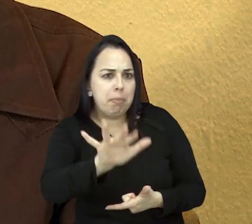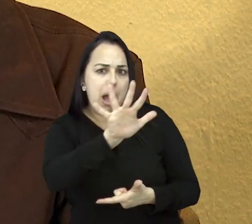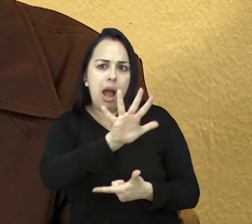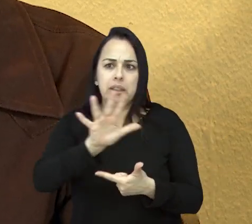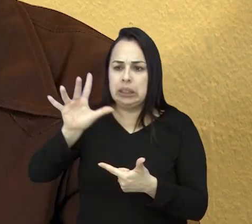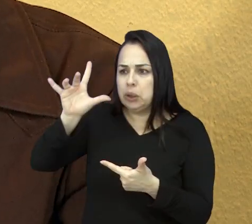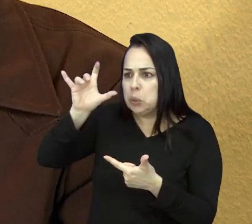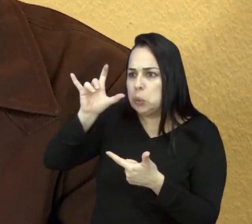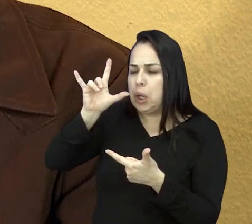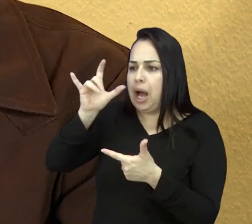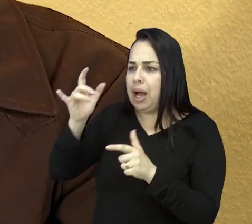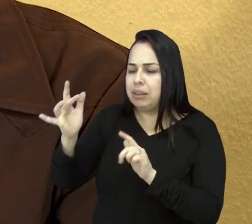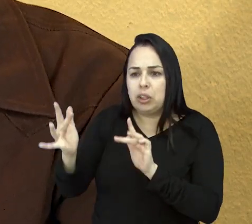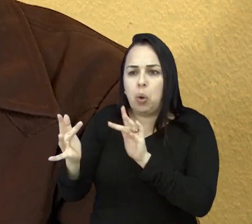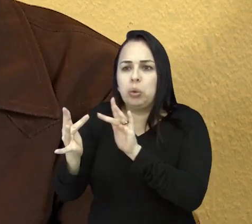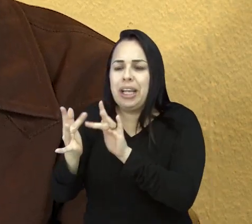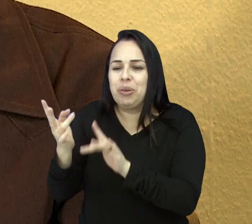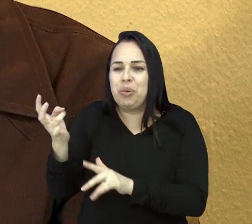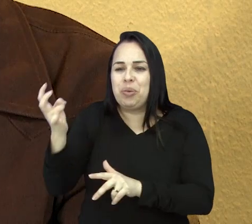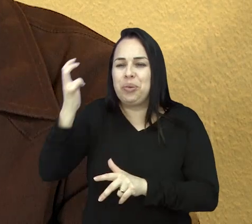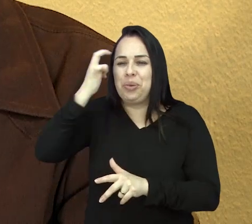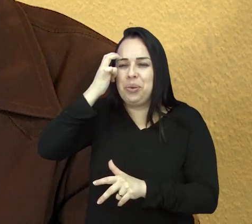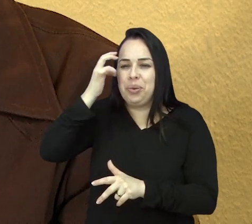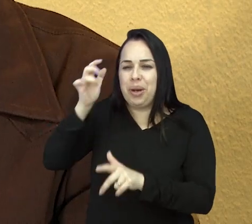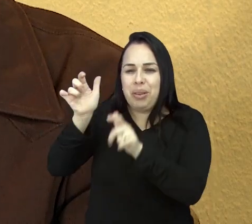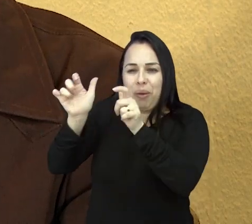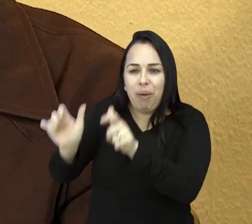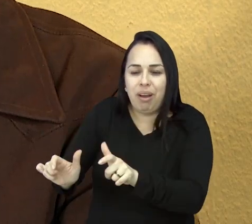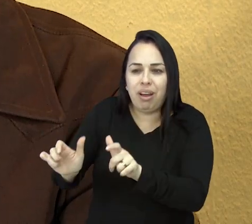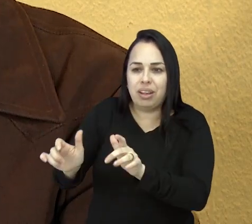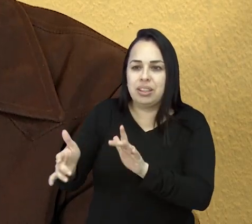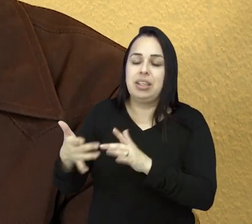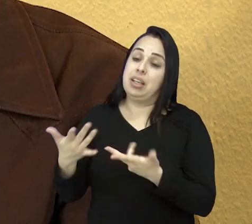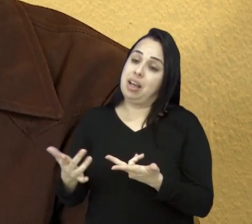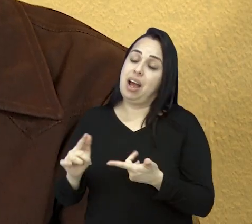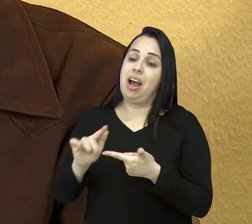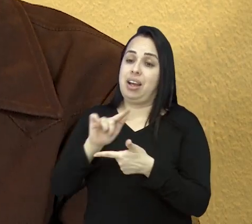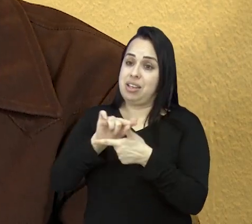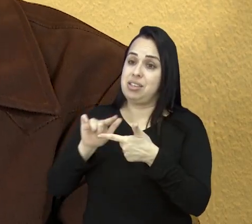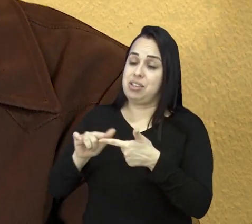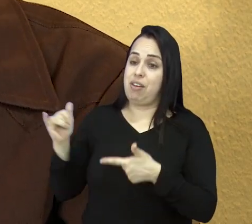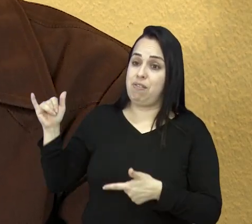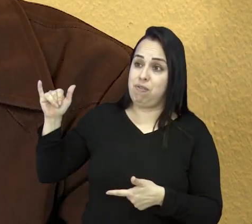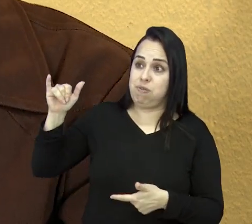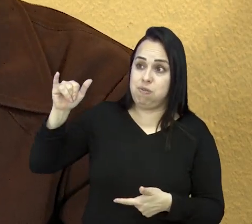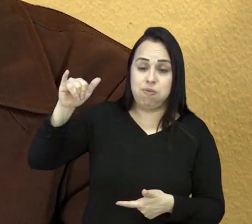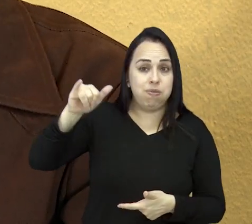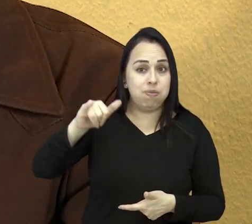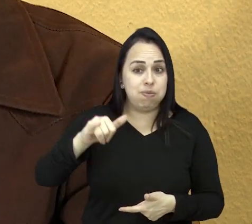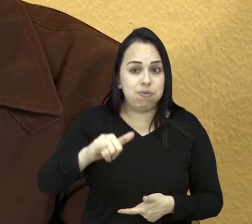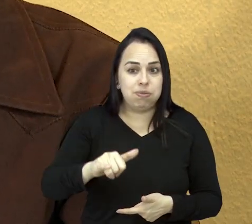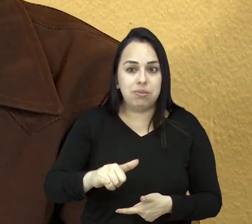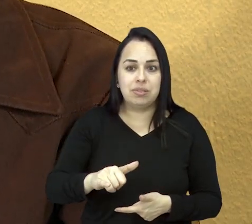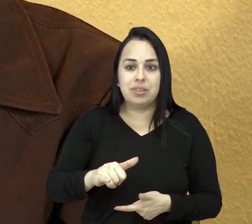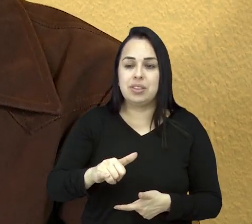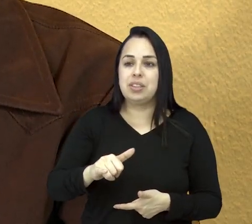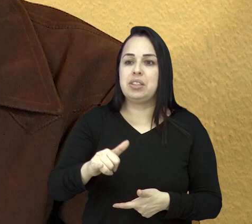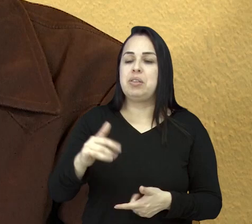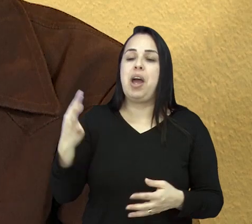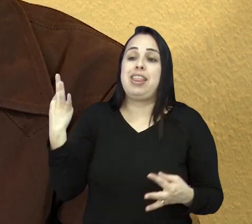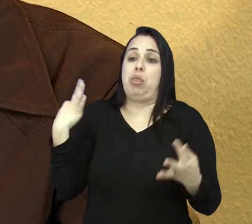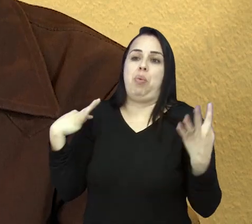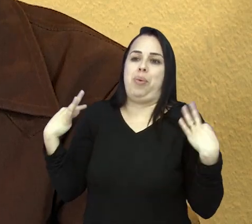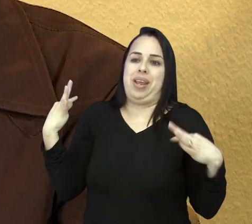E aí isso acaba me aproximando da cultura, da gastronomia, do local, né? E aí acaba que as viagens acontecem não como